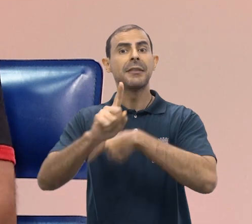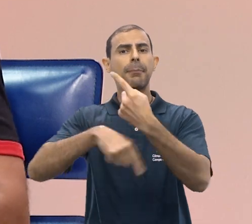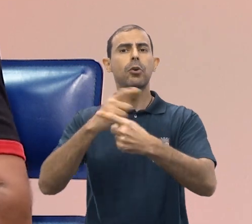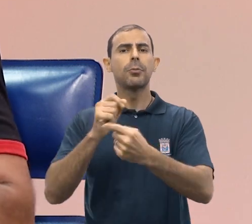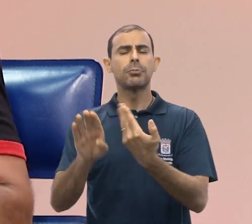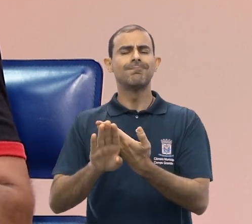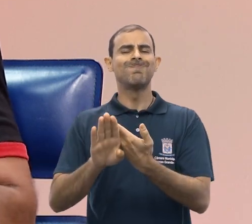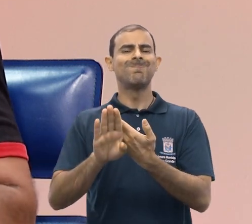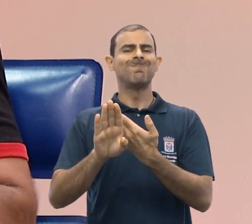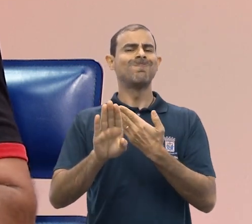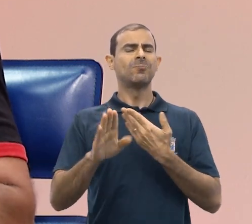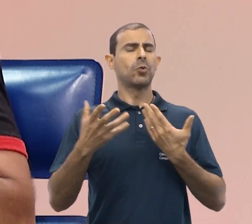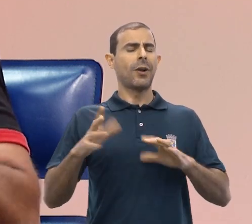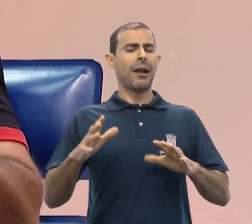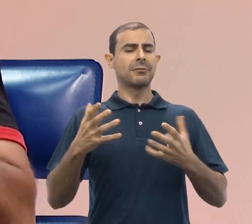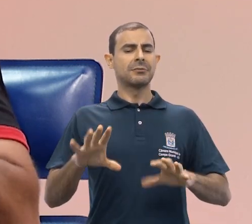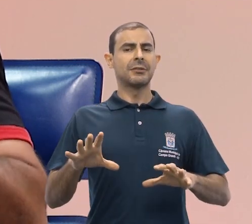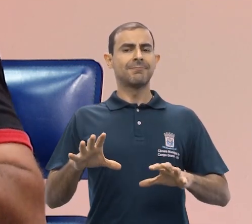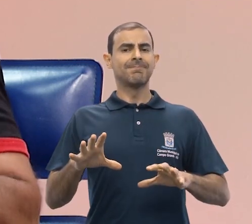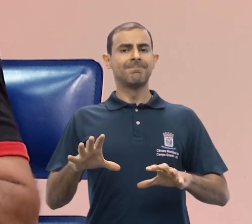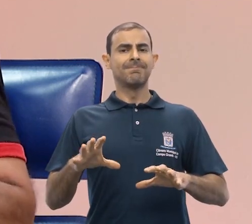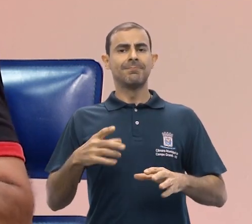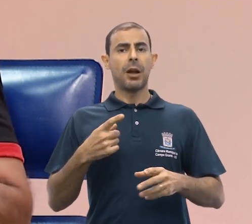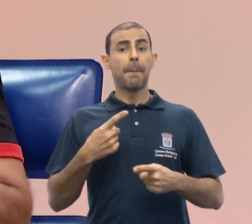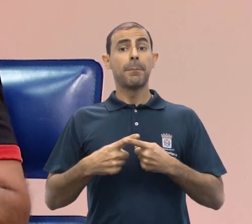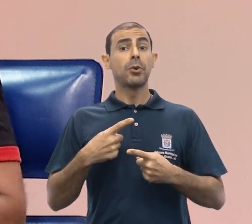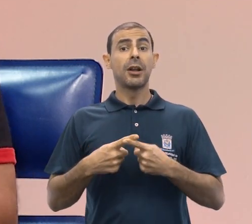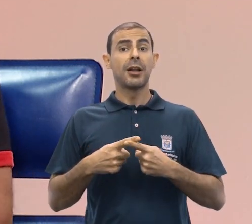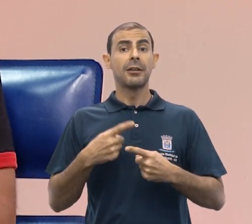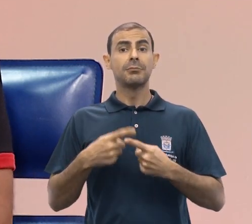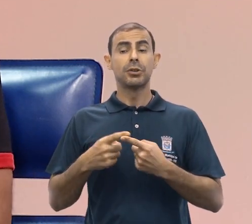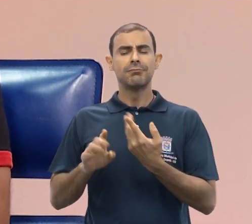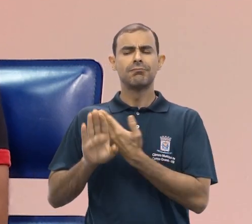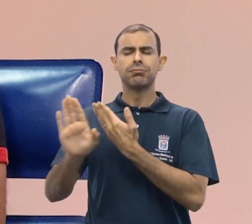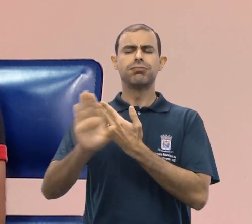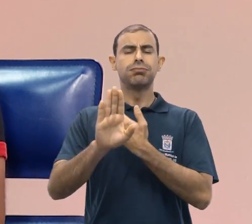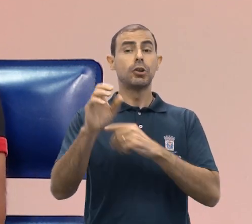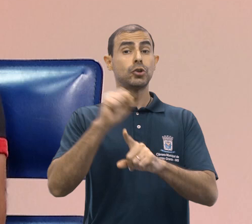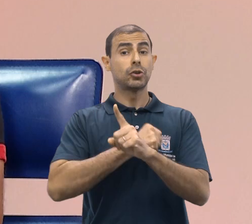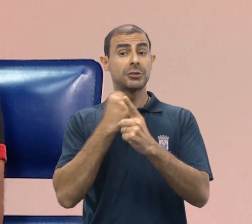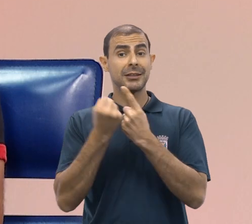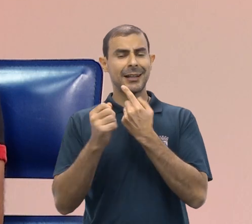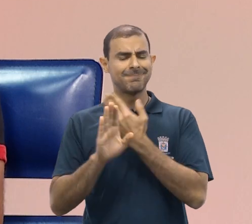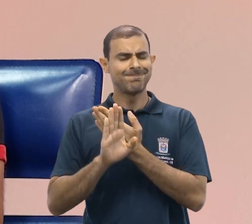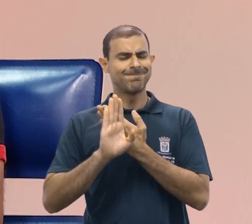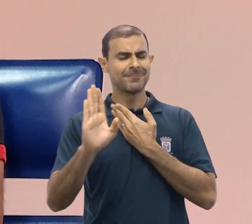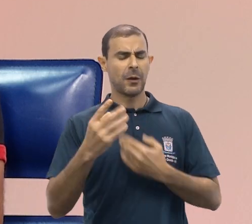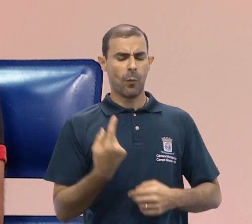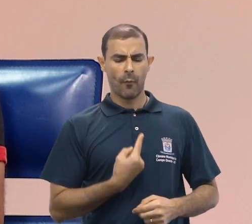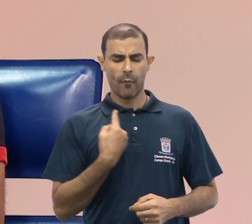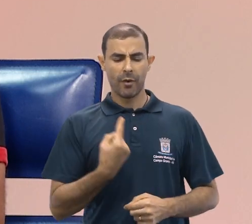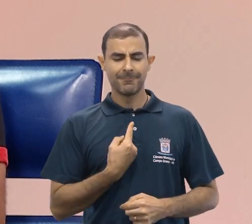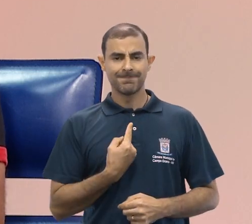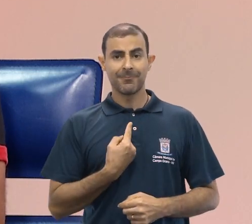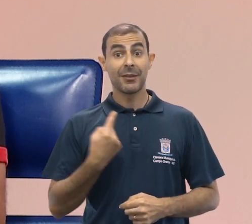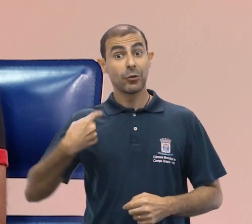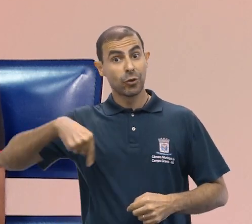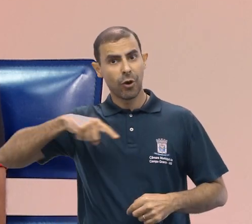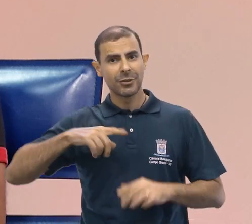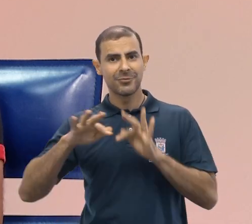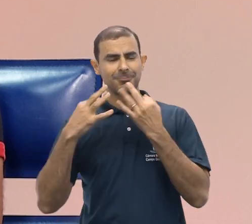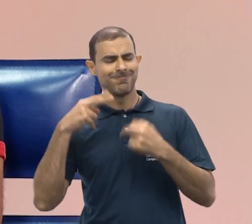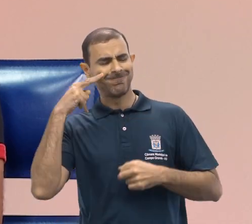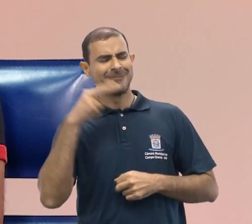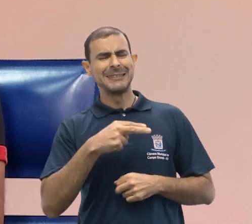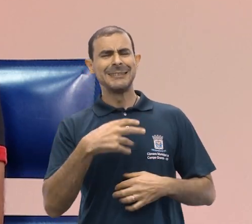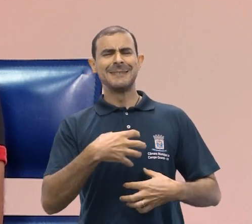ele passou... começou a se ausentar de tudo. Isso para a gente foi terrível. Então, esse